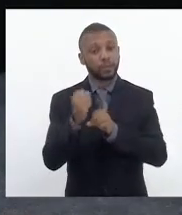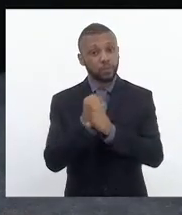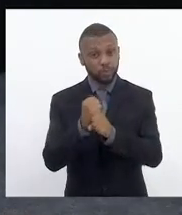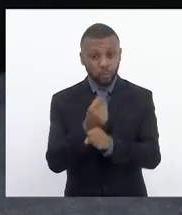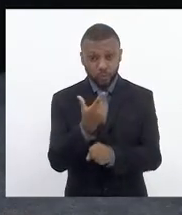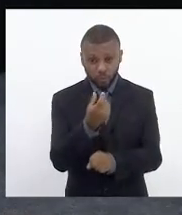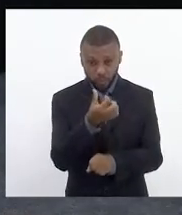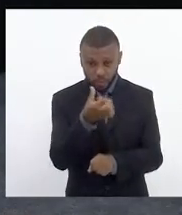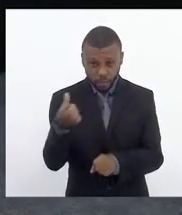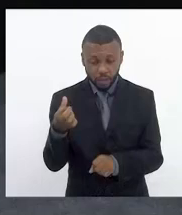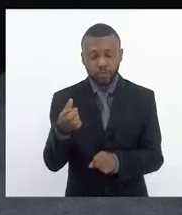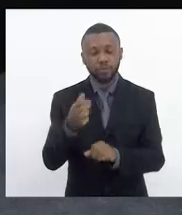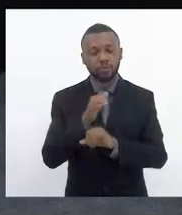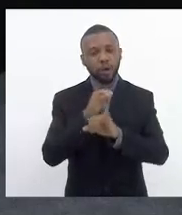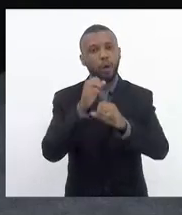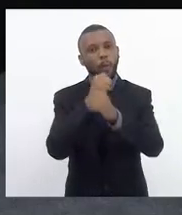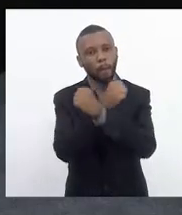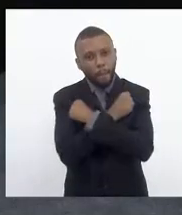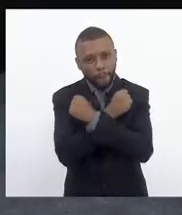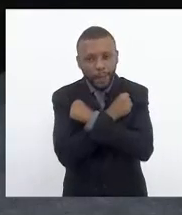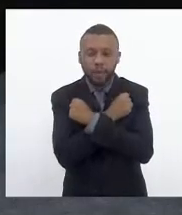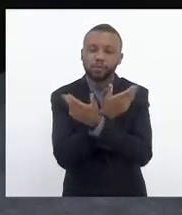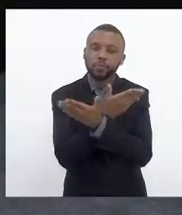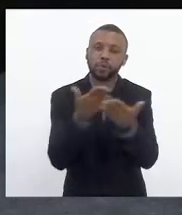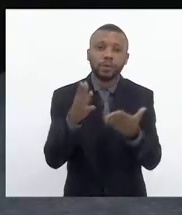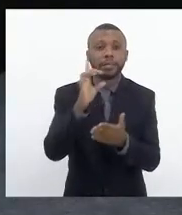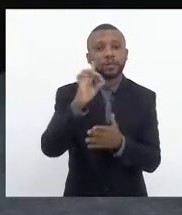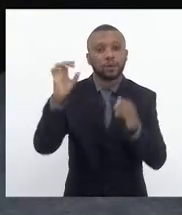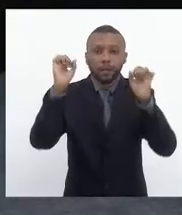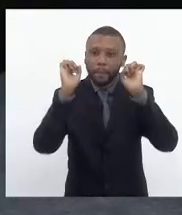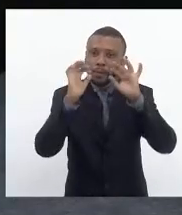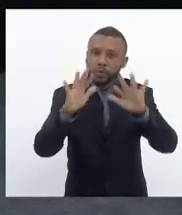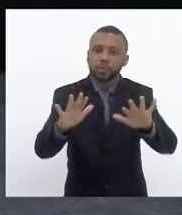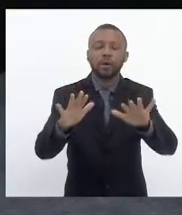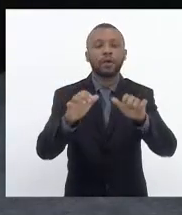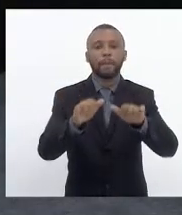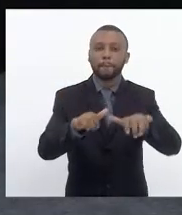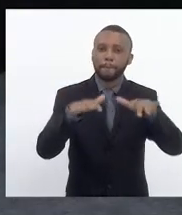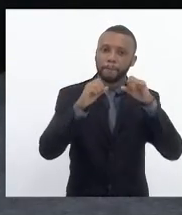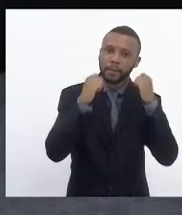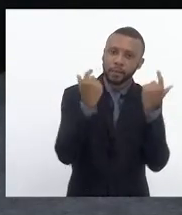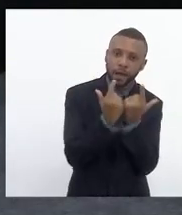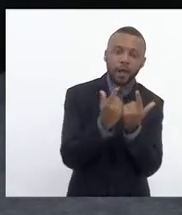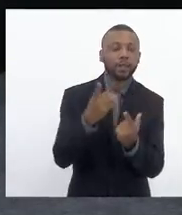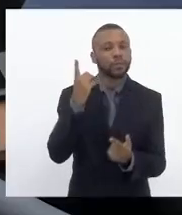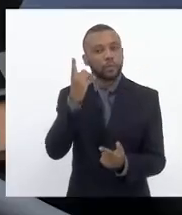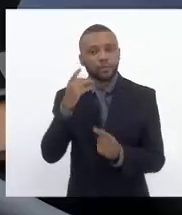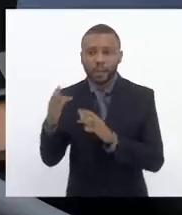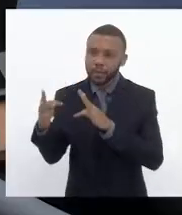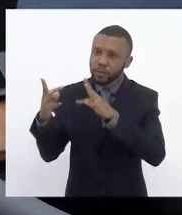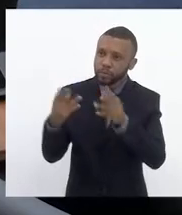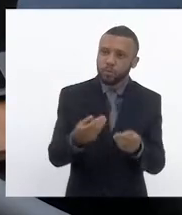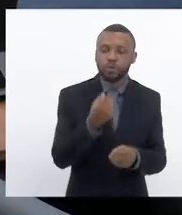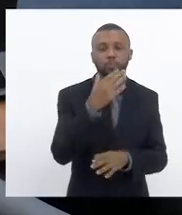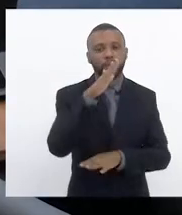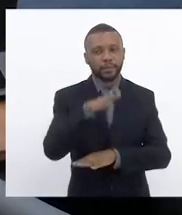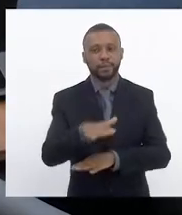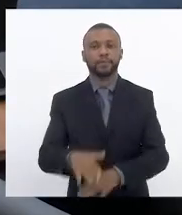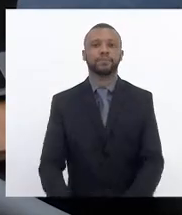2016 forte abraço a todos e que Deus ilumine esse Parlamento e te ilumine a todos os deputados Boa tarde